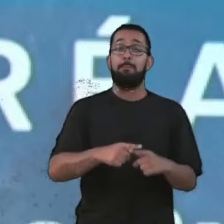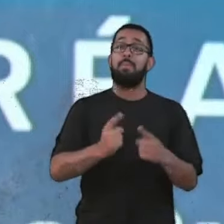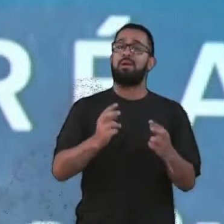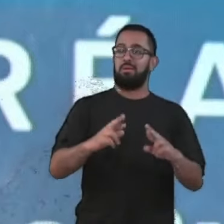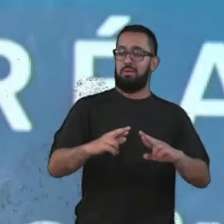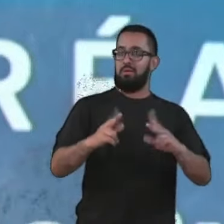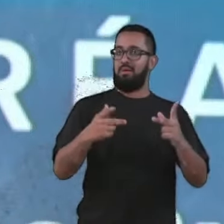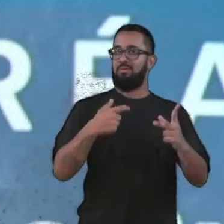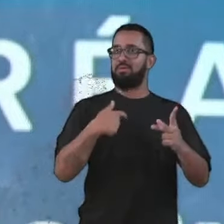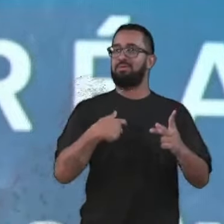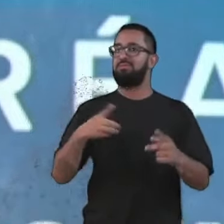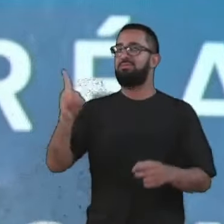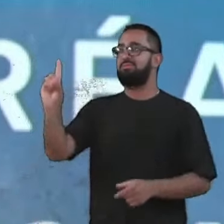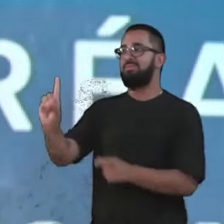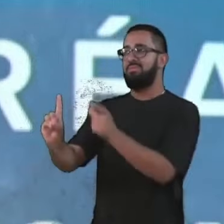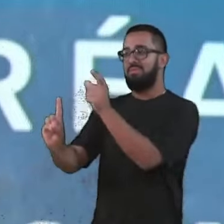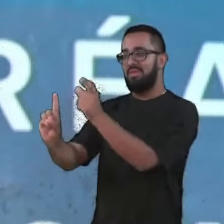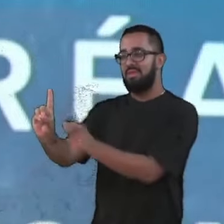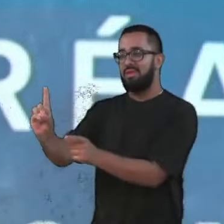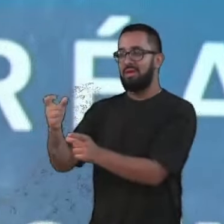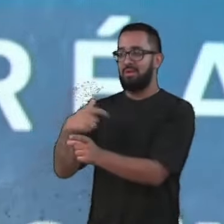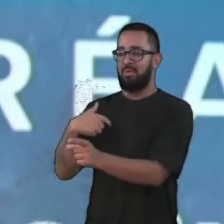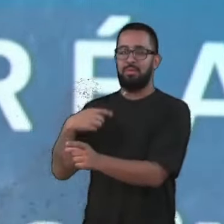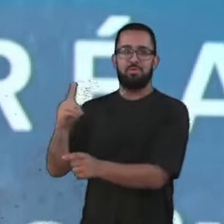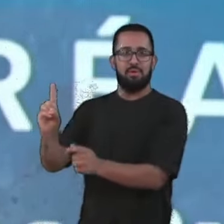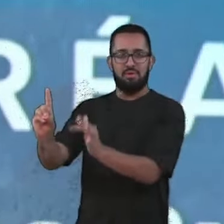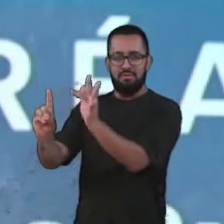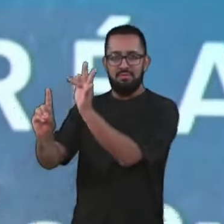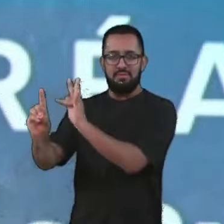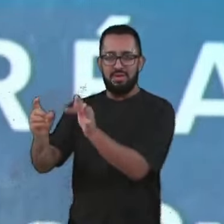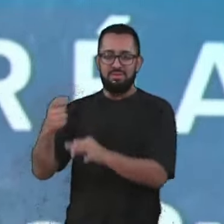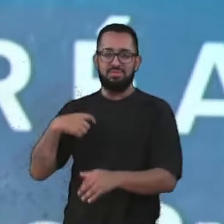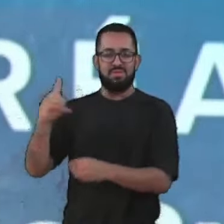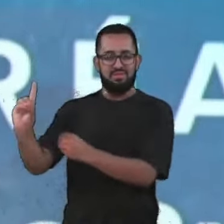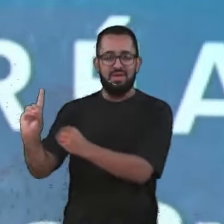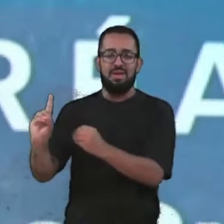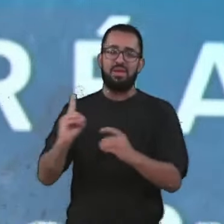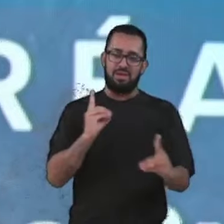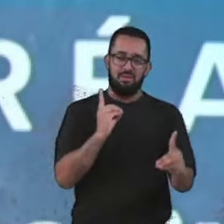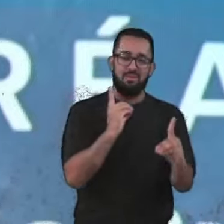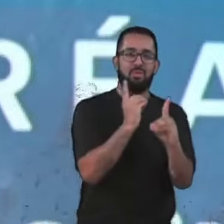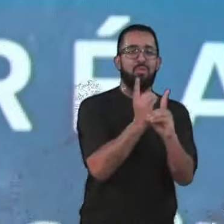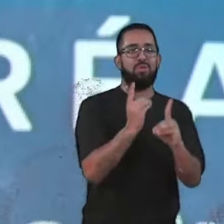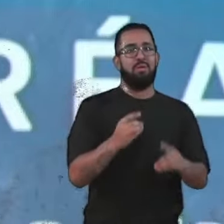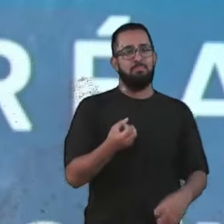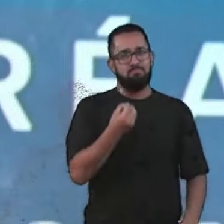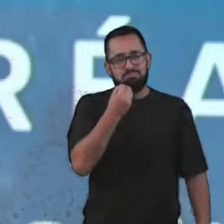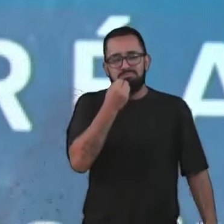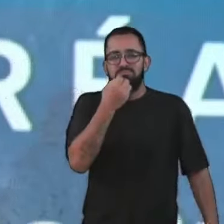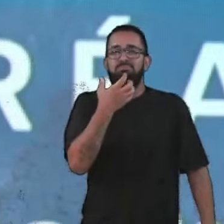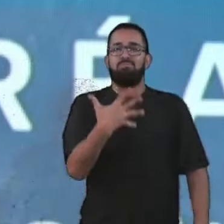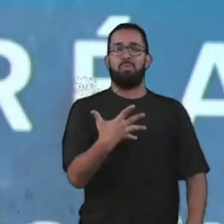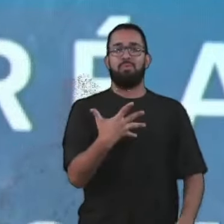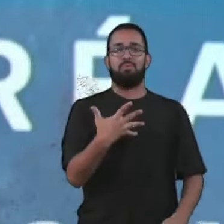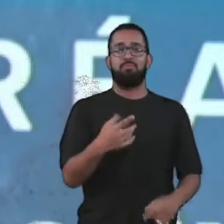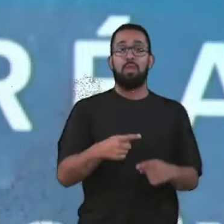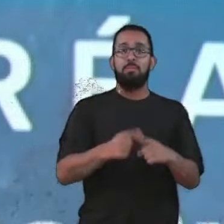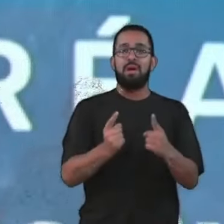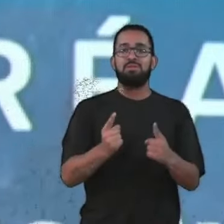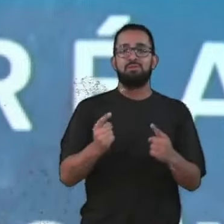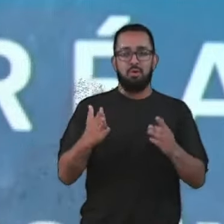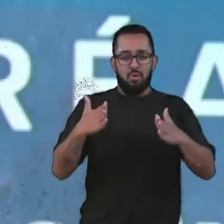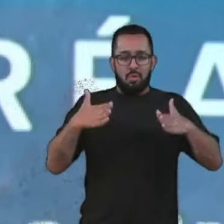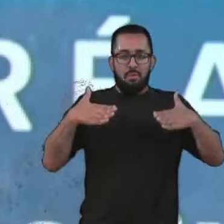alegria. Mas não é uma alegria fabricada. É uma alegria real, original, verdadeira. Porque ela começa no